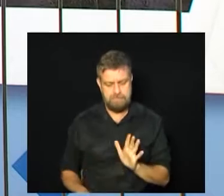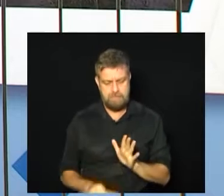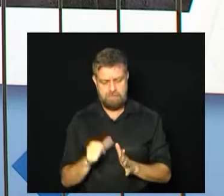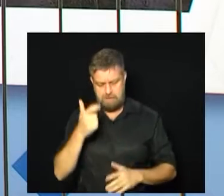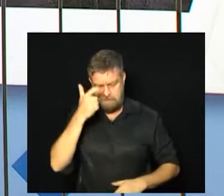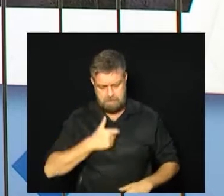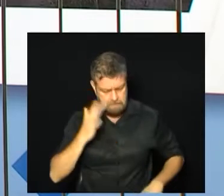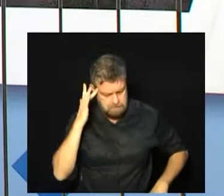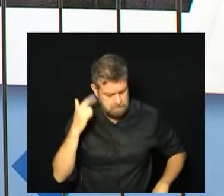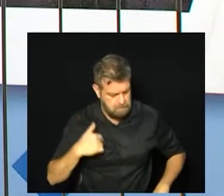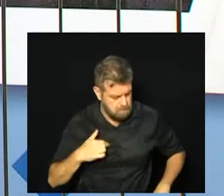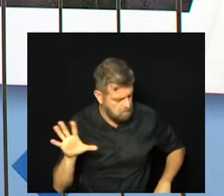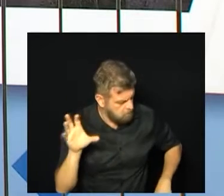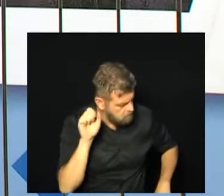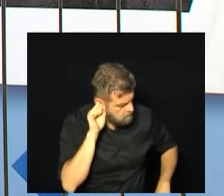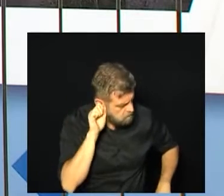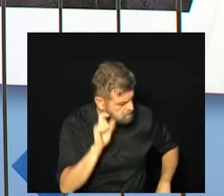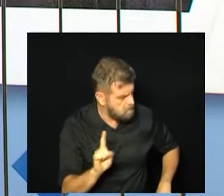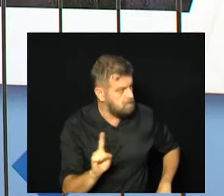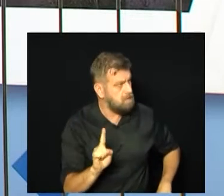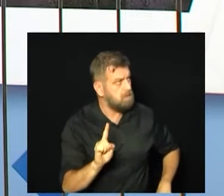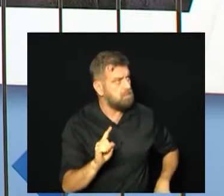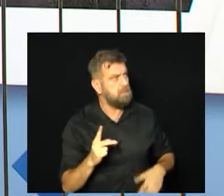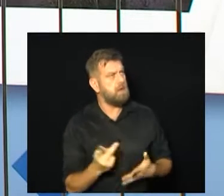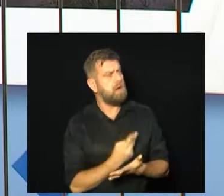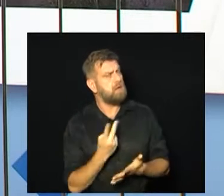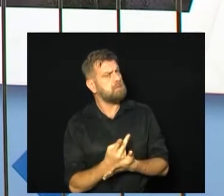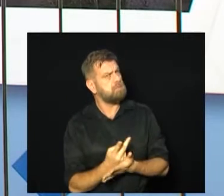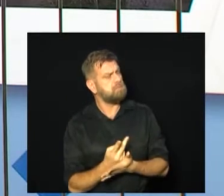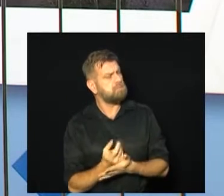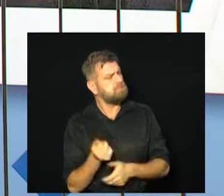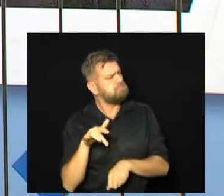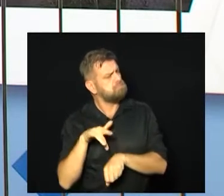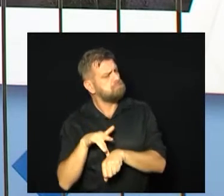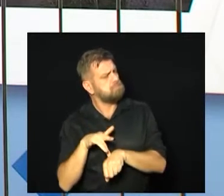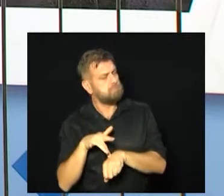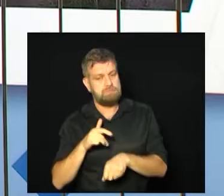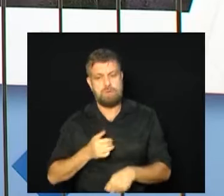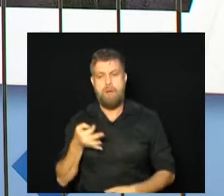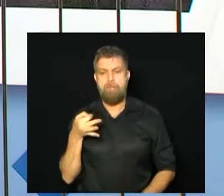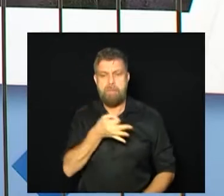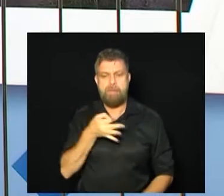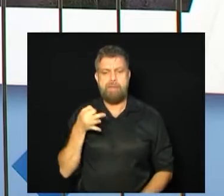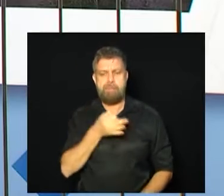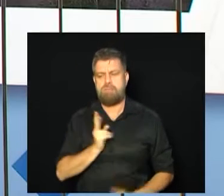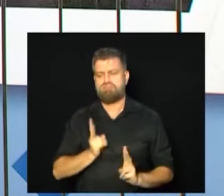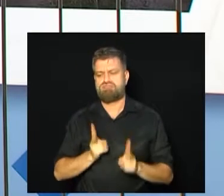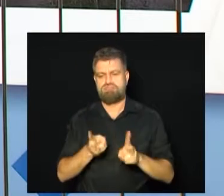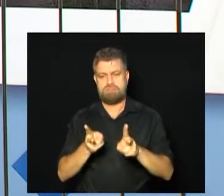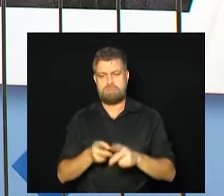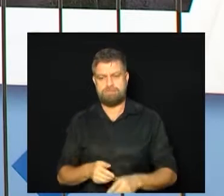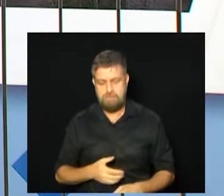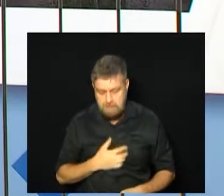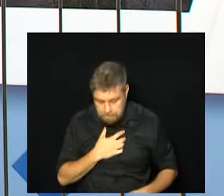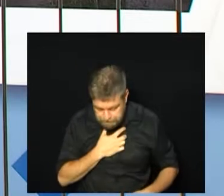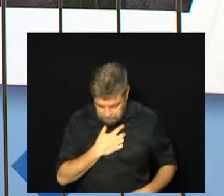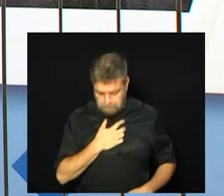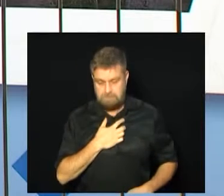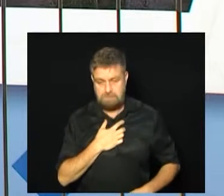achar que aquilo que a gente está ouvindo, na verdade, não é exatamente aquilo, né? Então, continuei ali o discurso, dei algumas